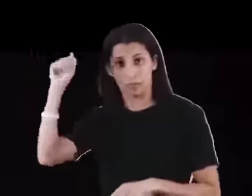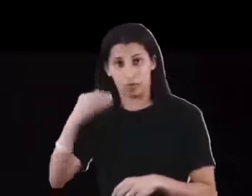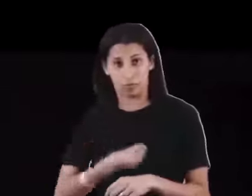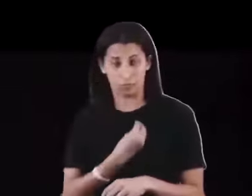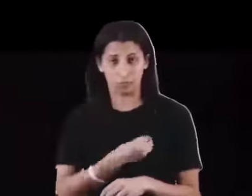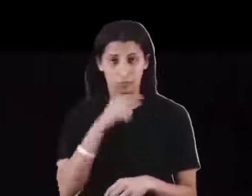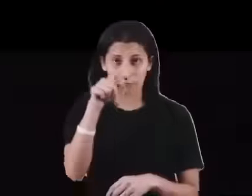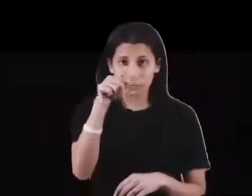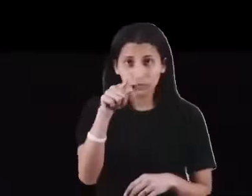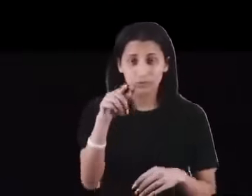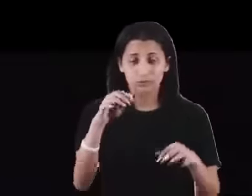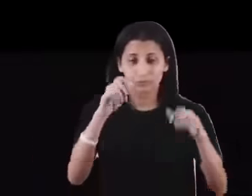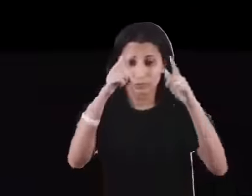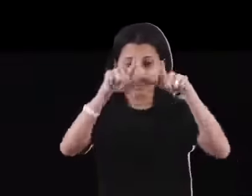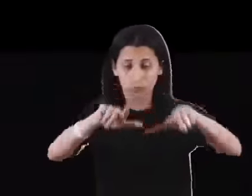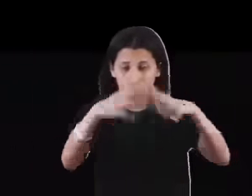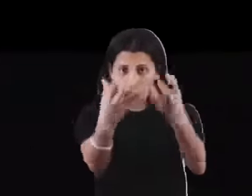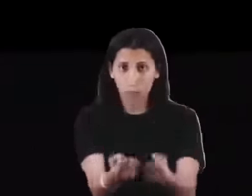deserto